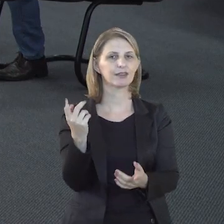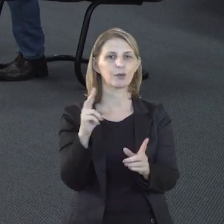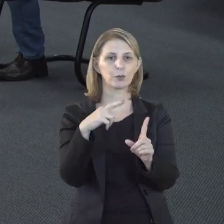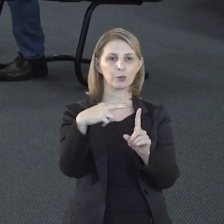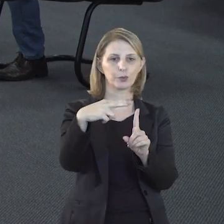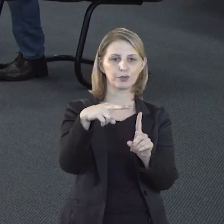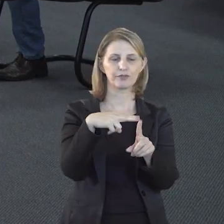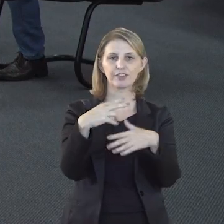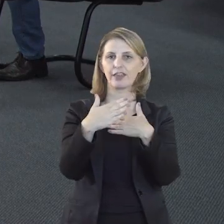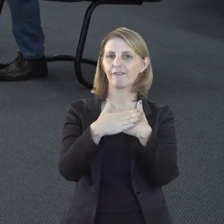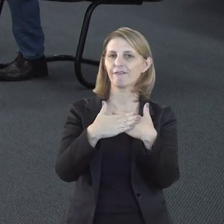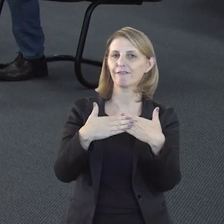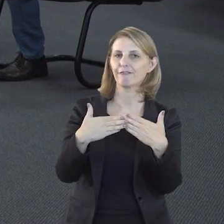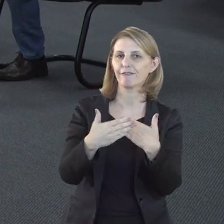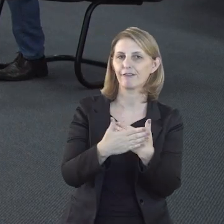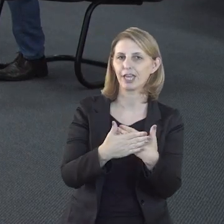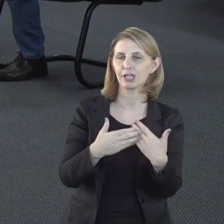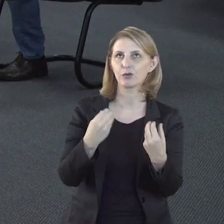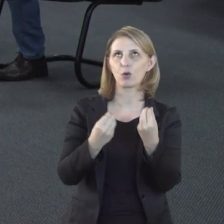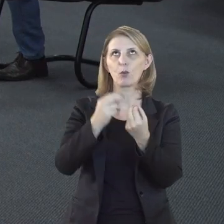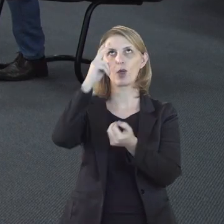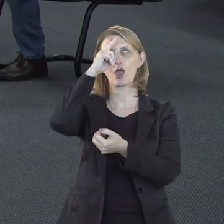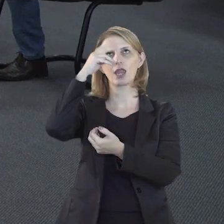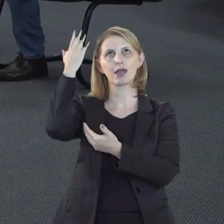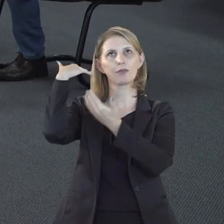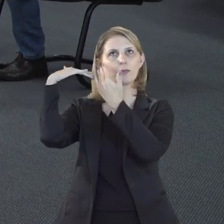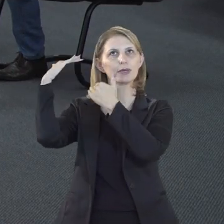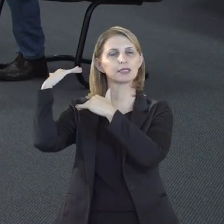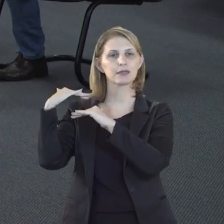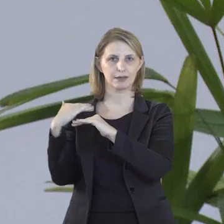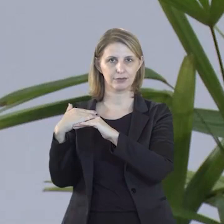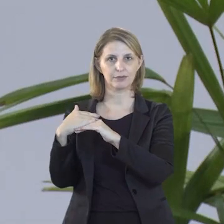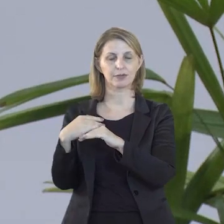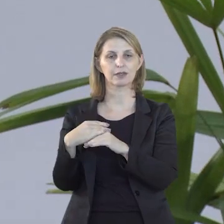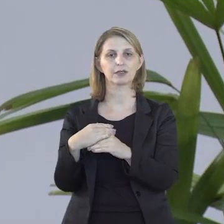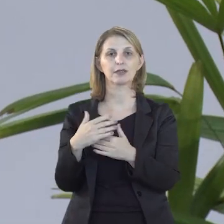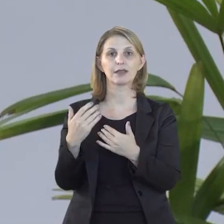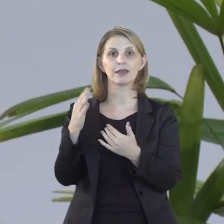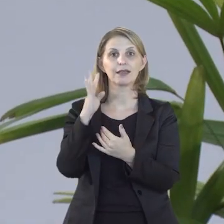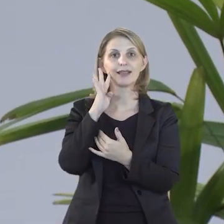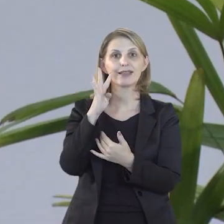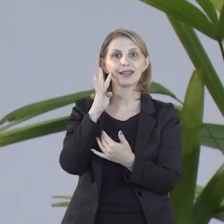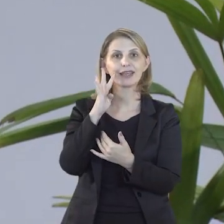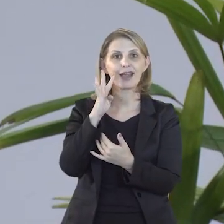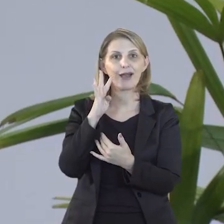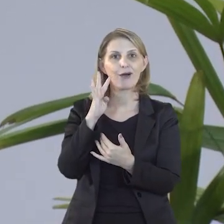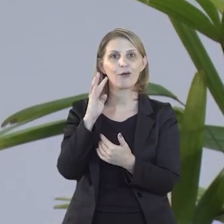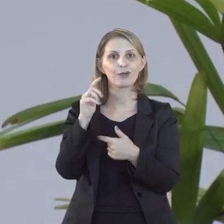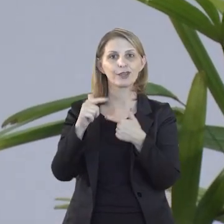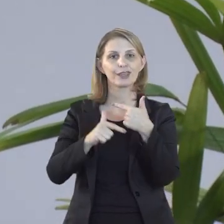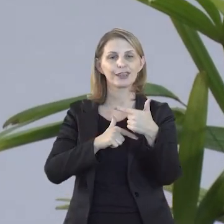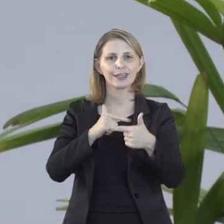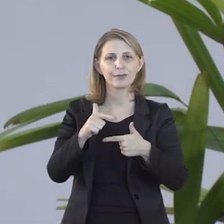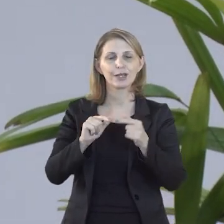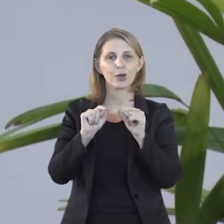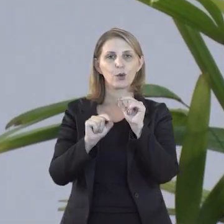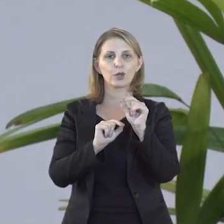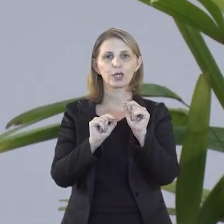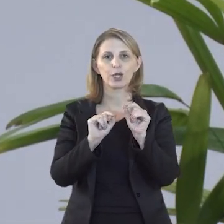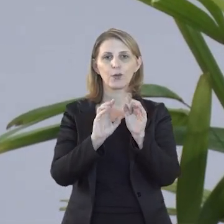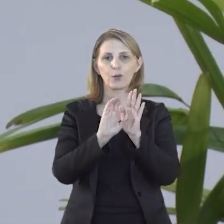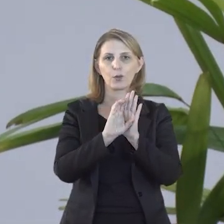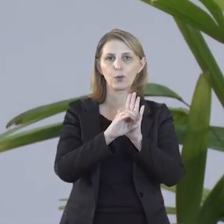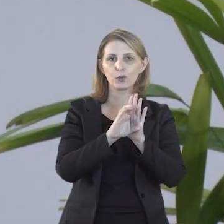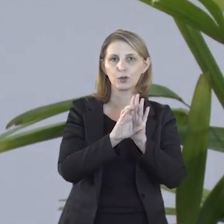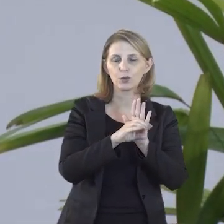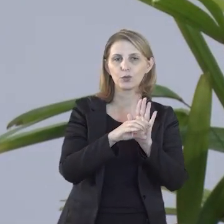Muito boa essa reflexão do ponto de vista do afeto, como é que eu me reconecto. E que bacana a gente trabalhar